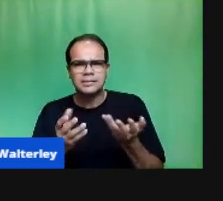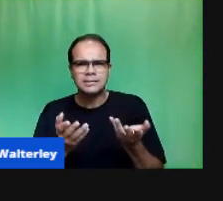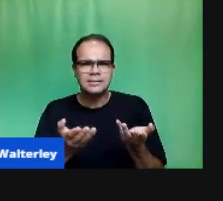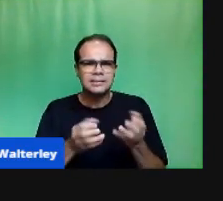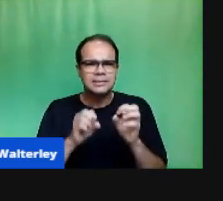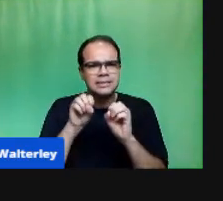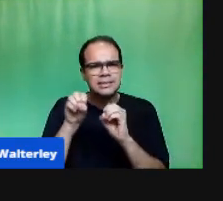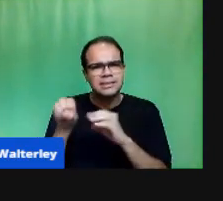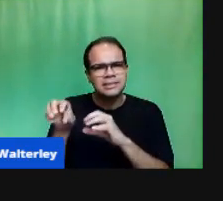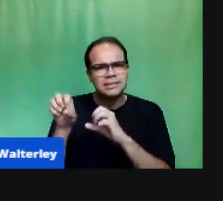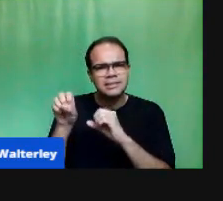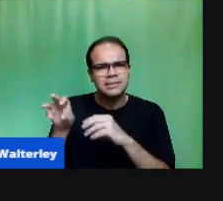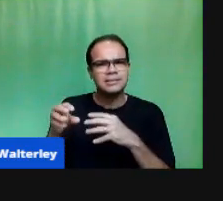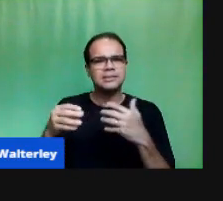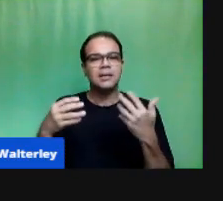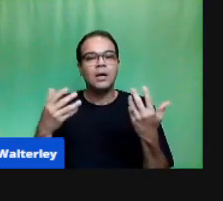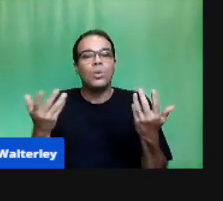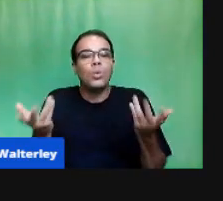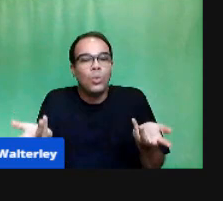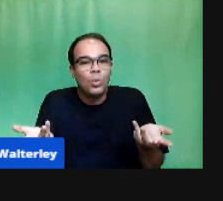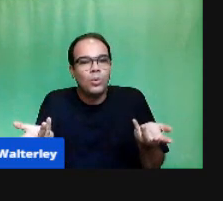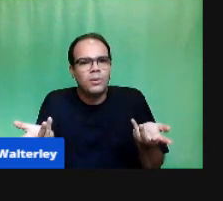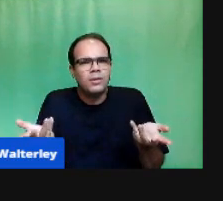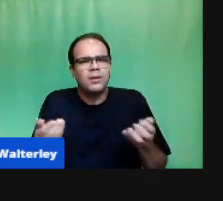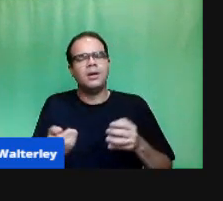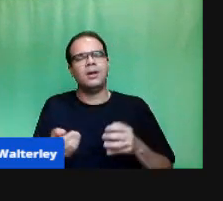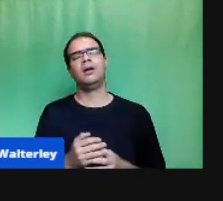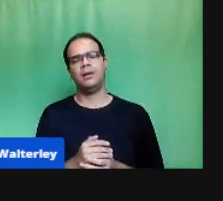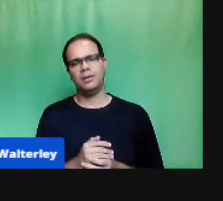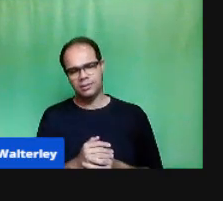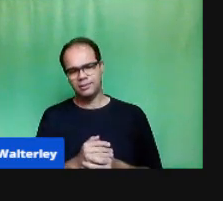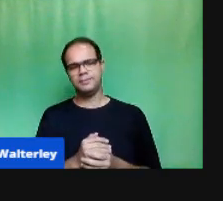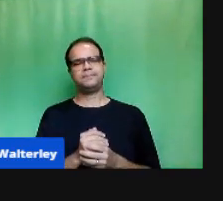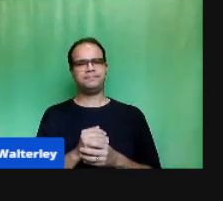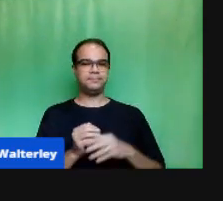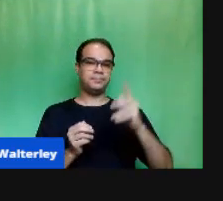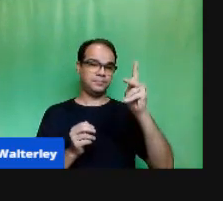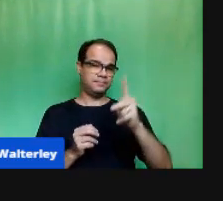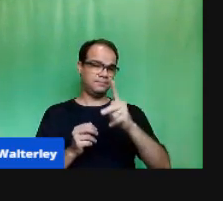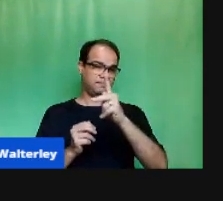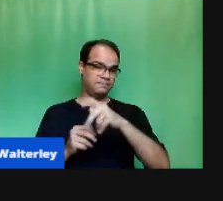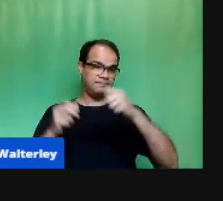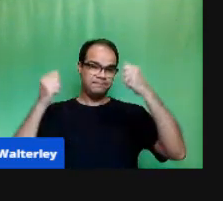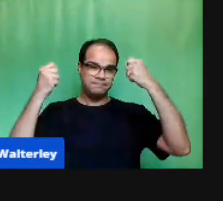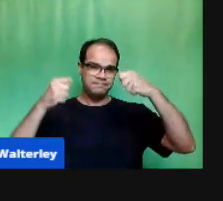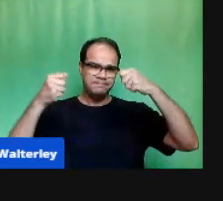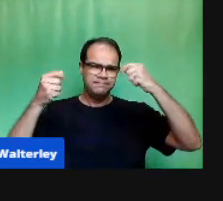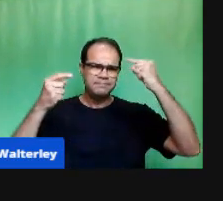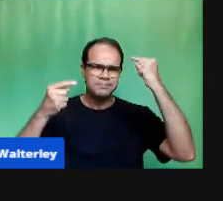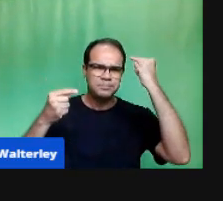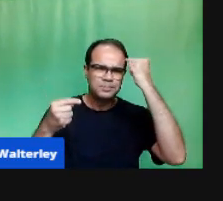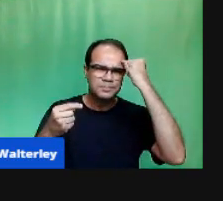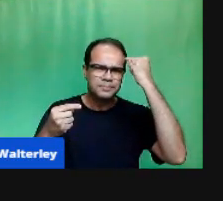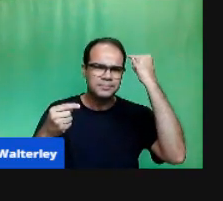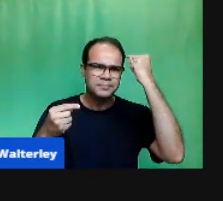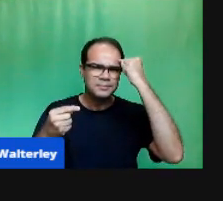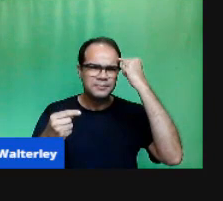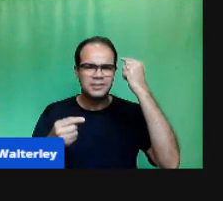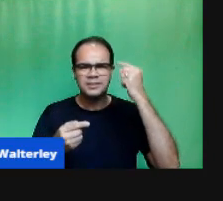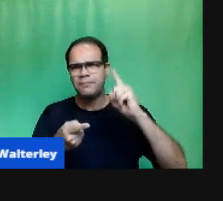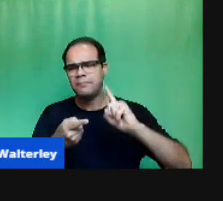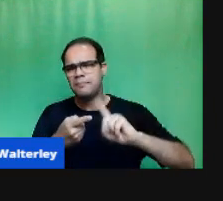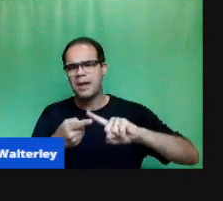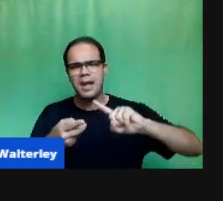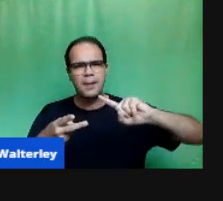Pessoal, assim, muita riqueza, né, nessa parte. Já foi dito também